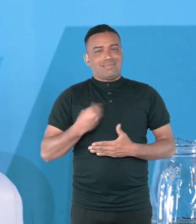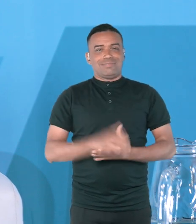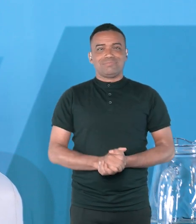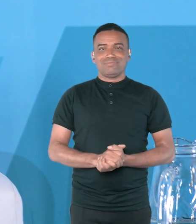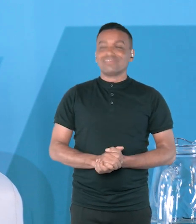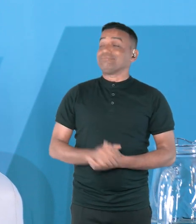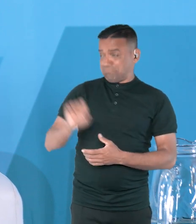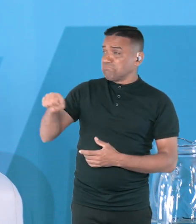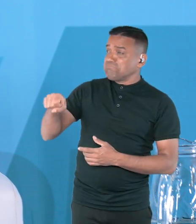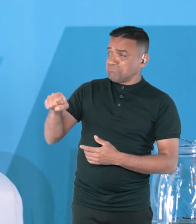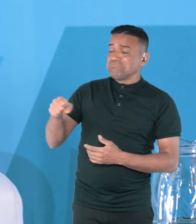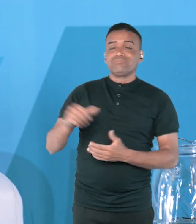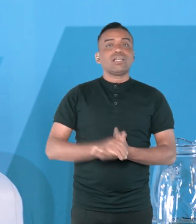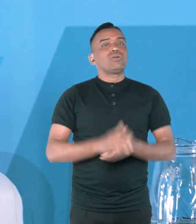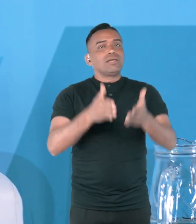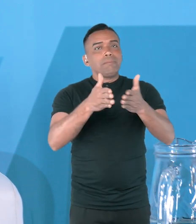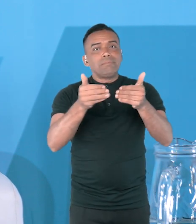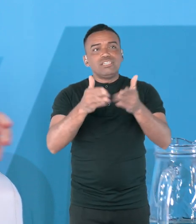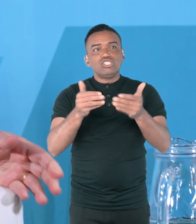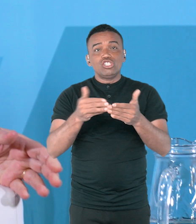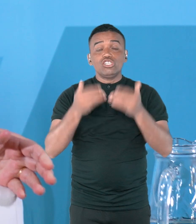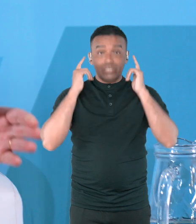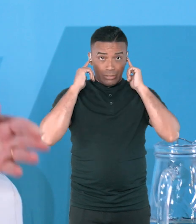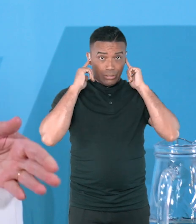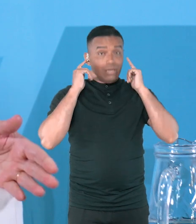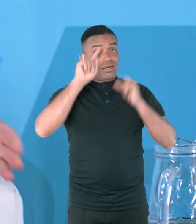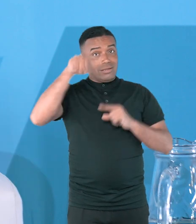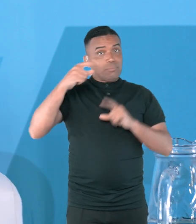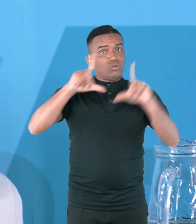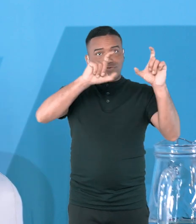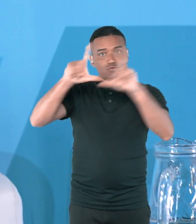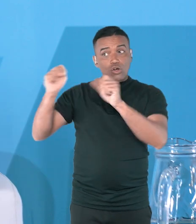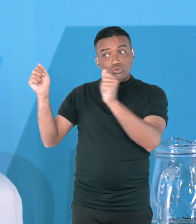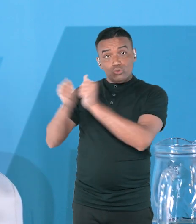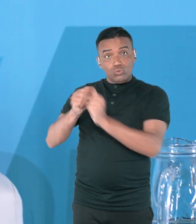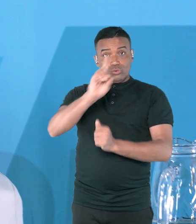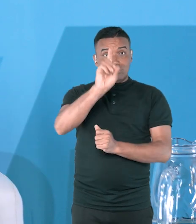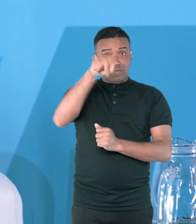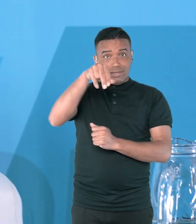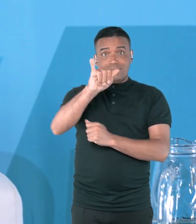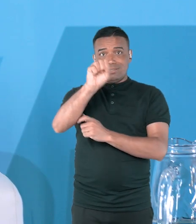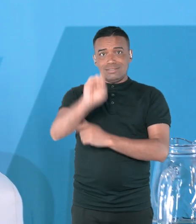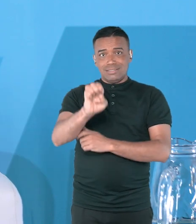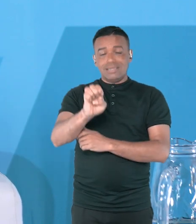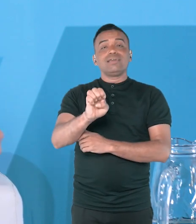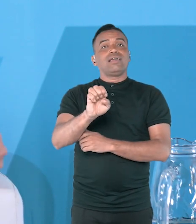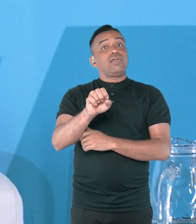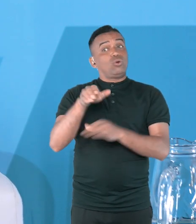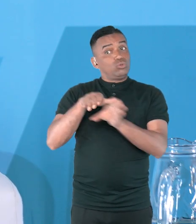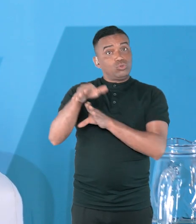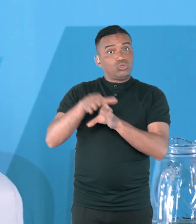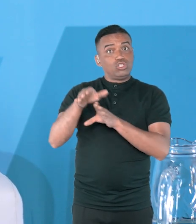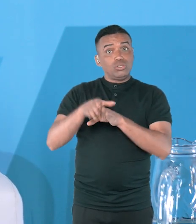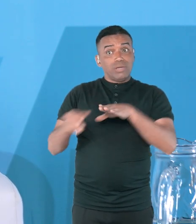dia. Então, queria te pedir para quem quiser, inclusive, depois de tirar foto com a Denise, pode tirar aqui. Eu só